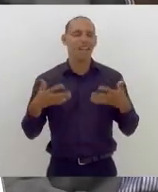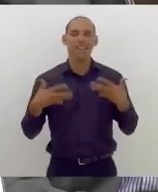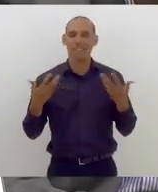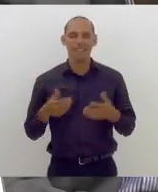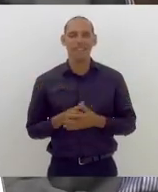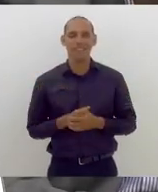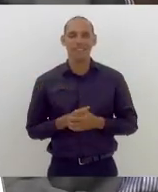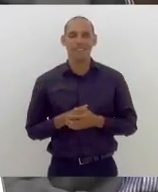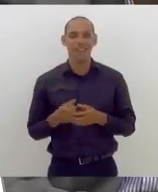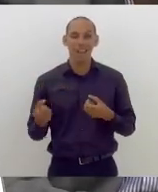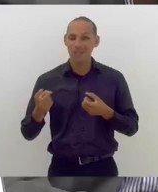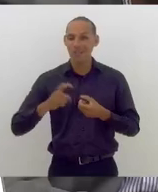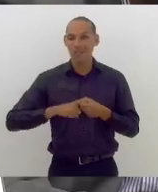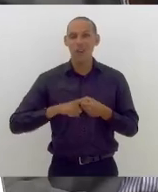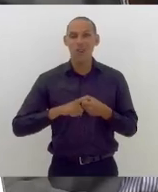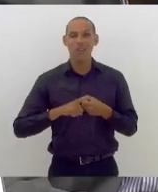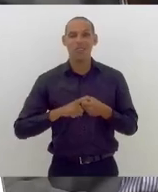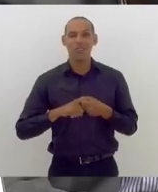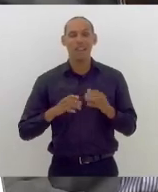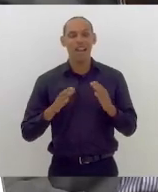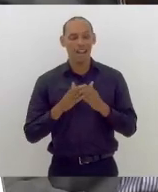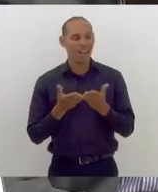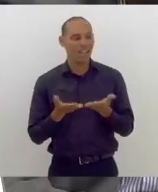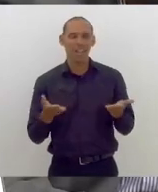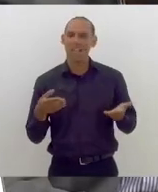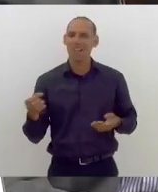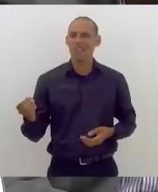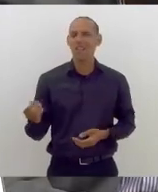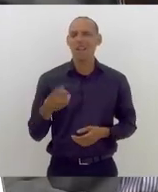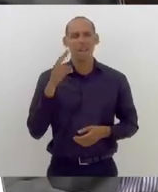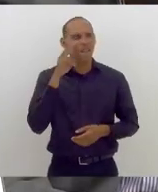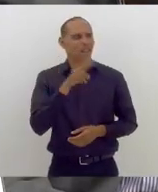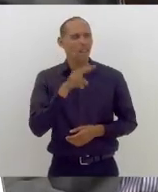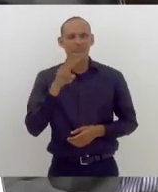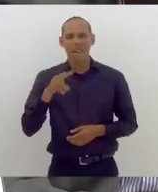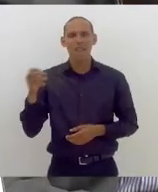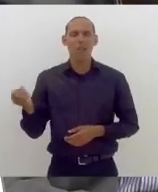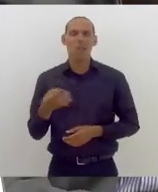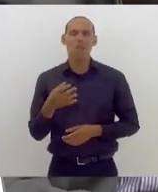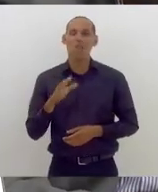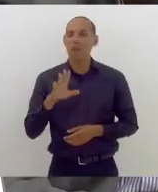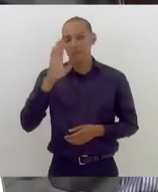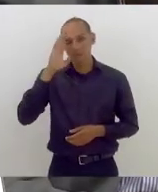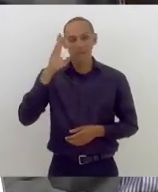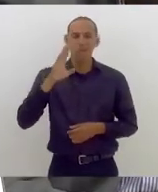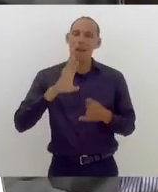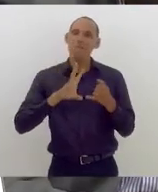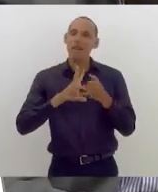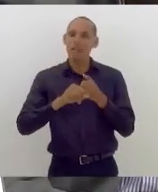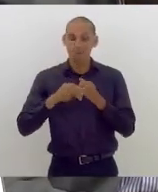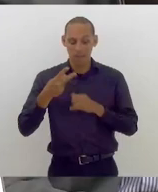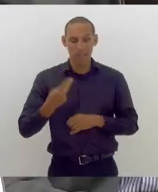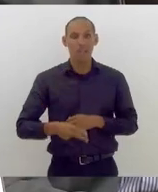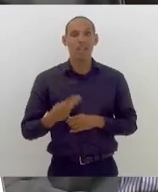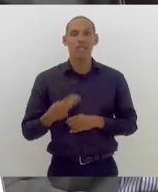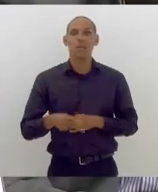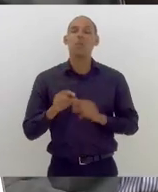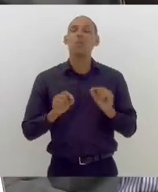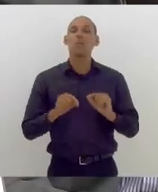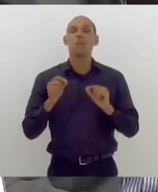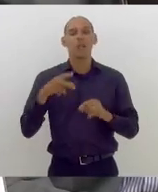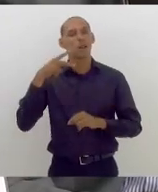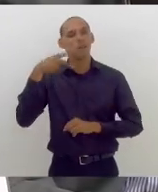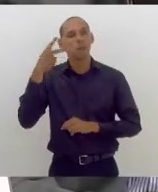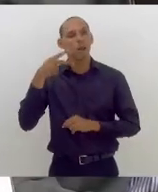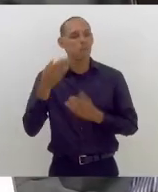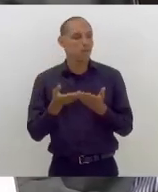grande voltar aqui, ver essa casa nova, com tudo novo, mas, sobretudo, o maior patrimônio dessa casa são os